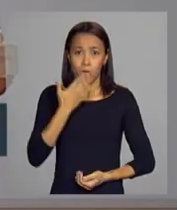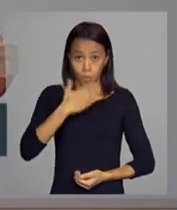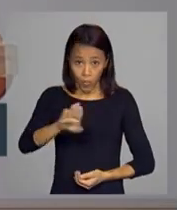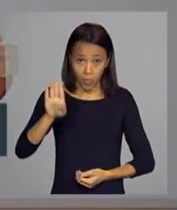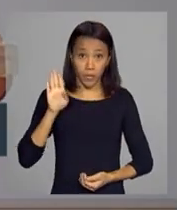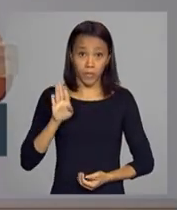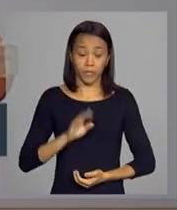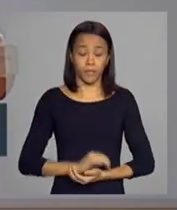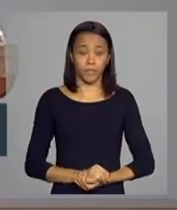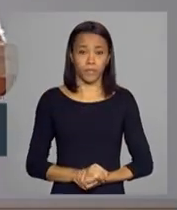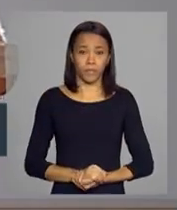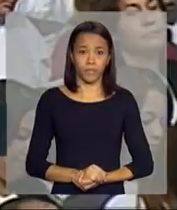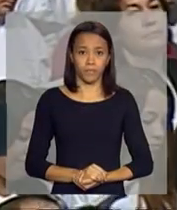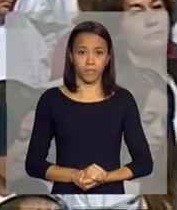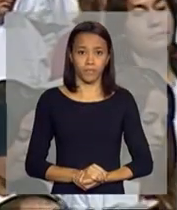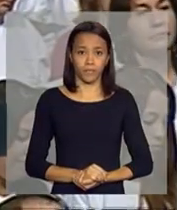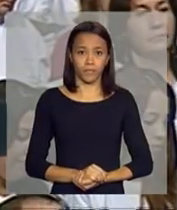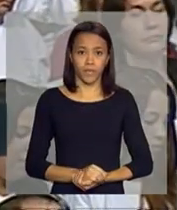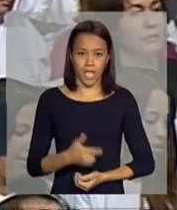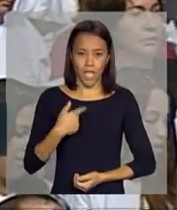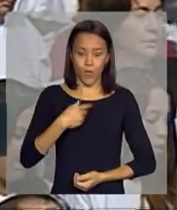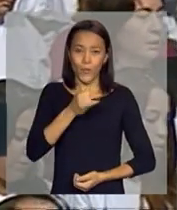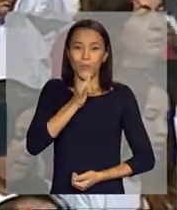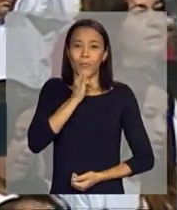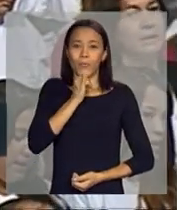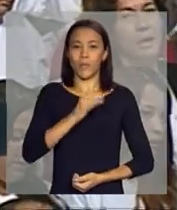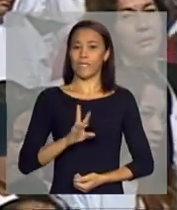Prometo ser um exemplo